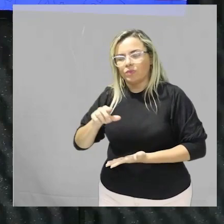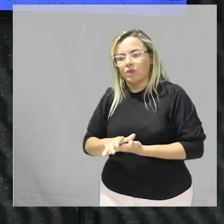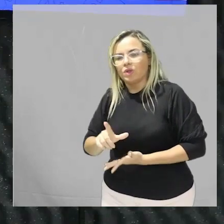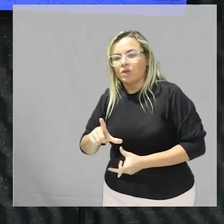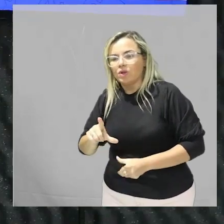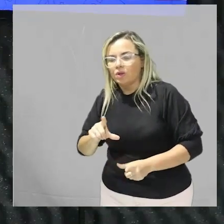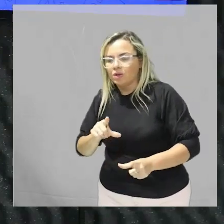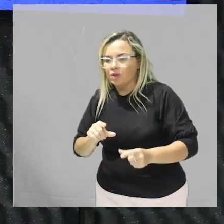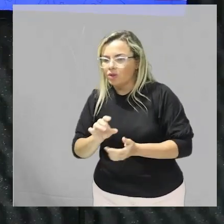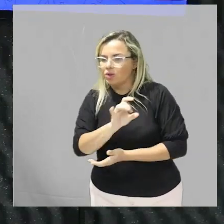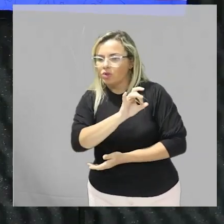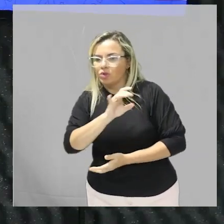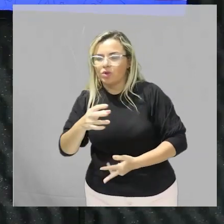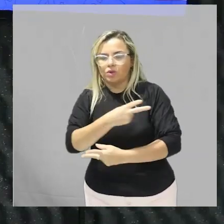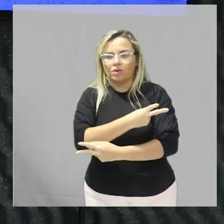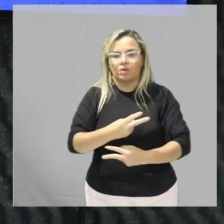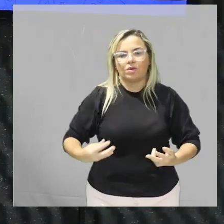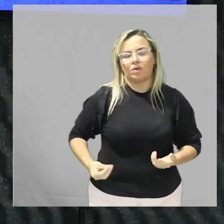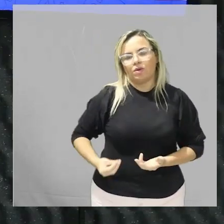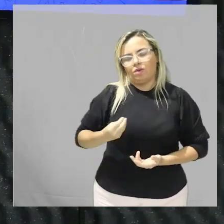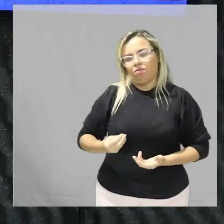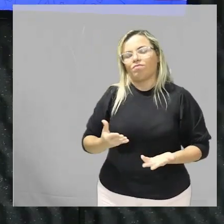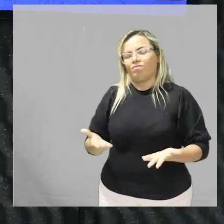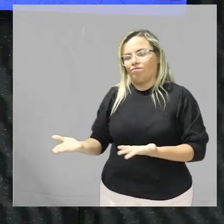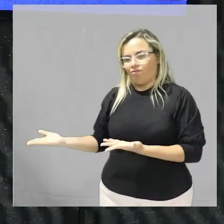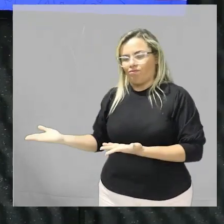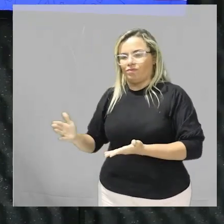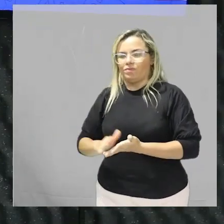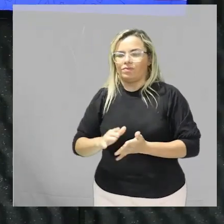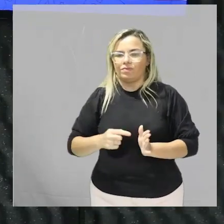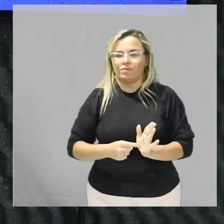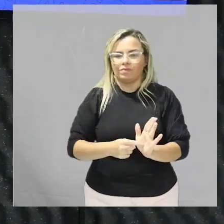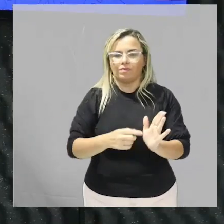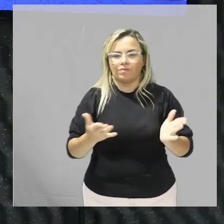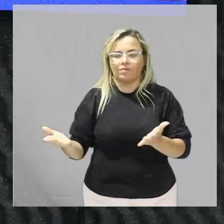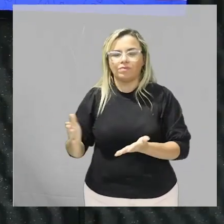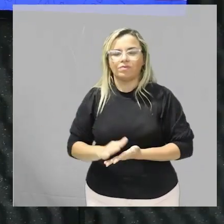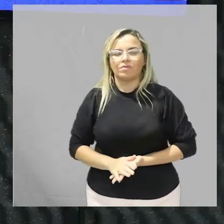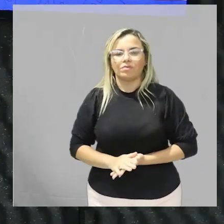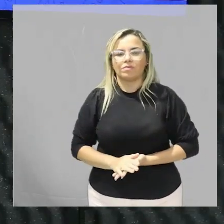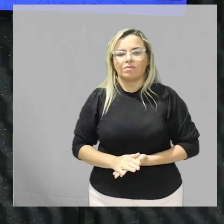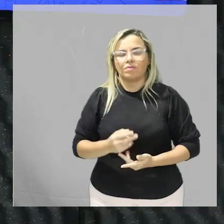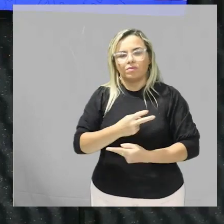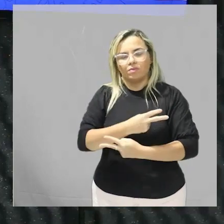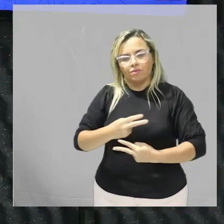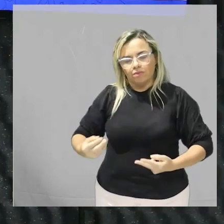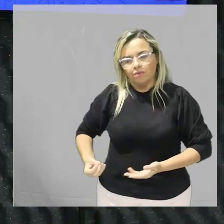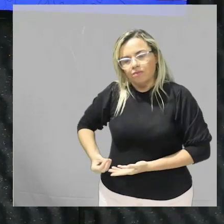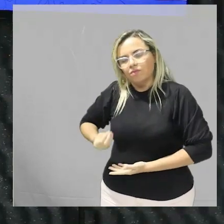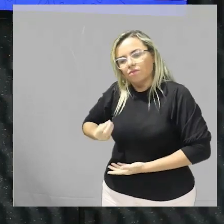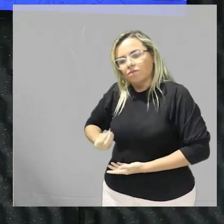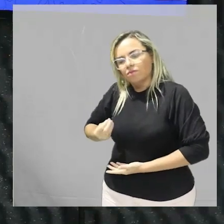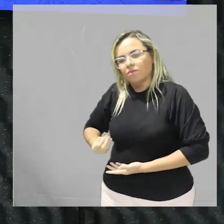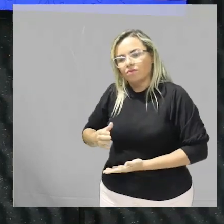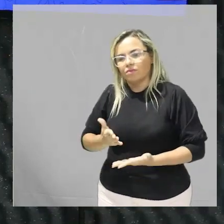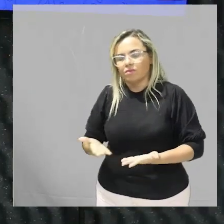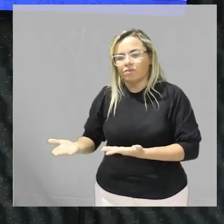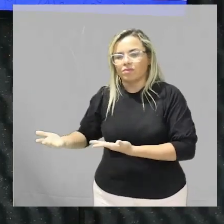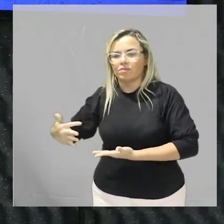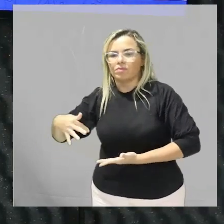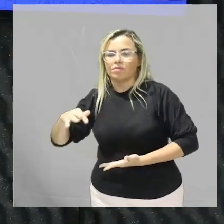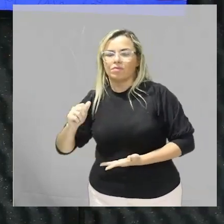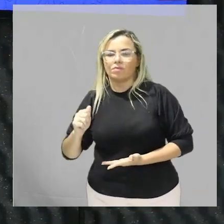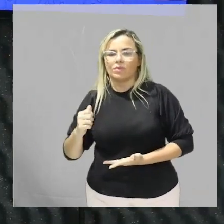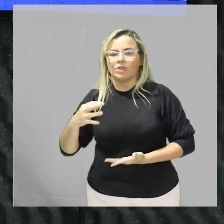destaquei somente os seres vivos, tá? Esses seres vivos, a gente chama isso aqui de